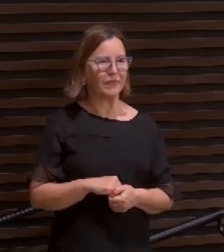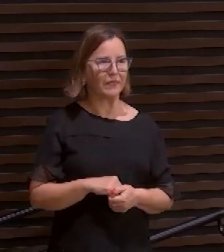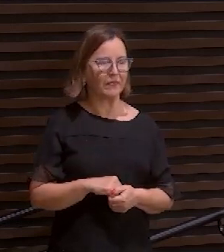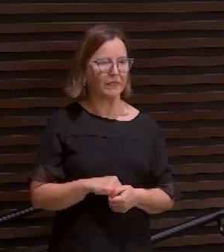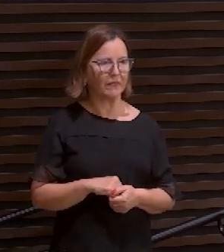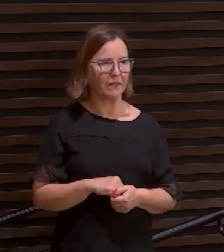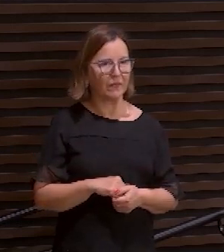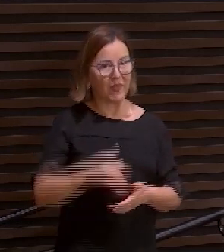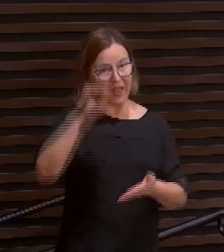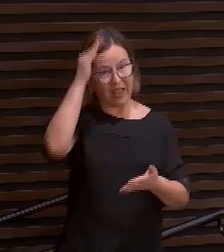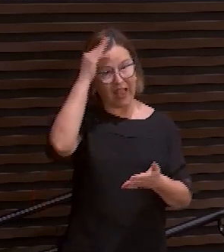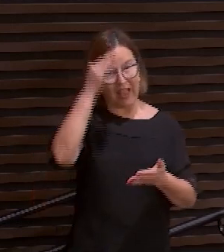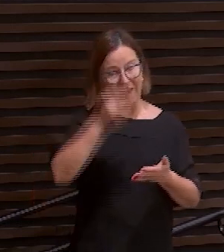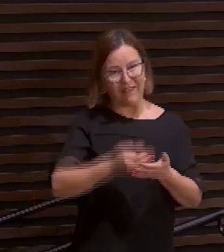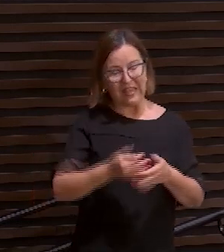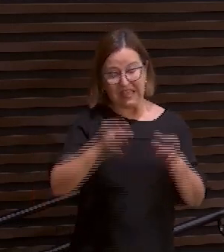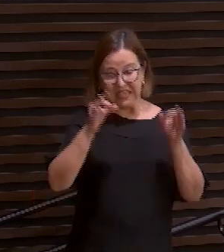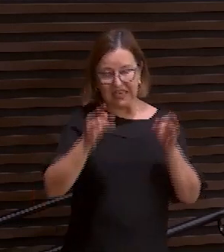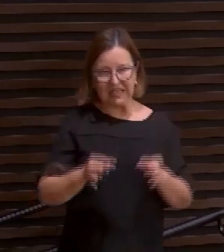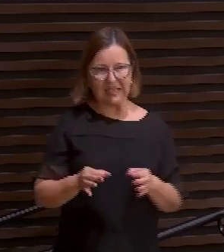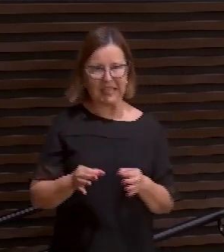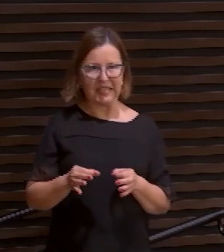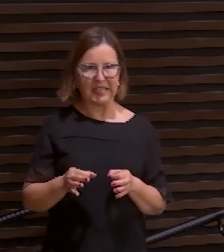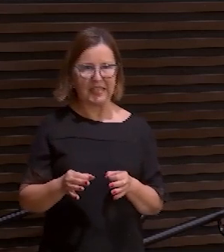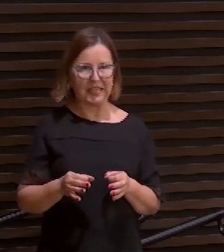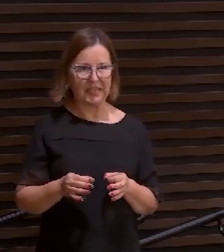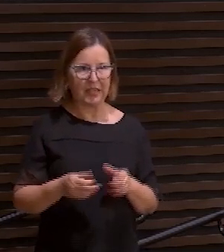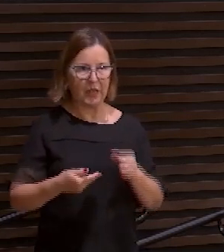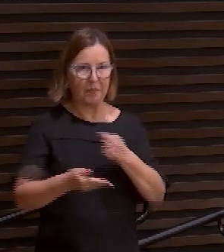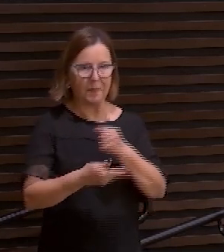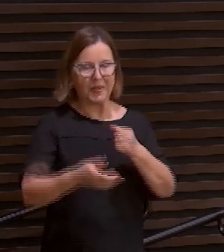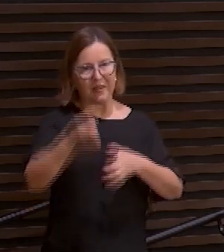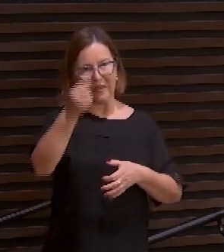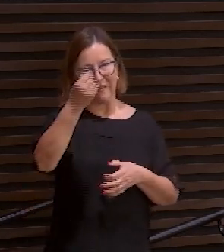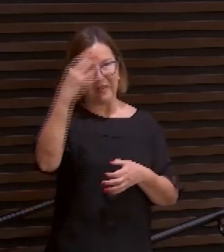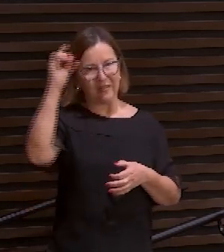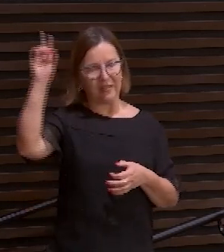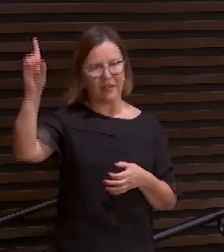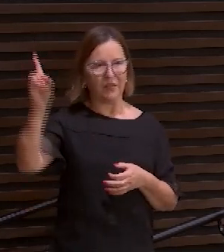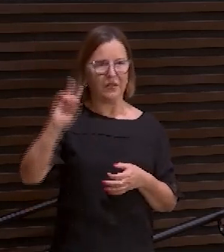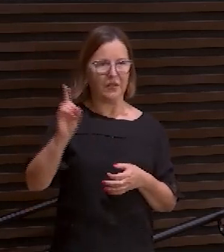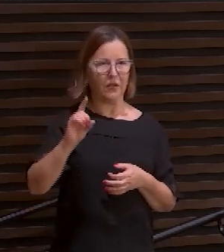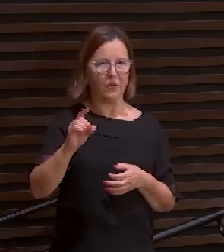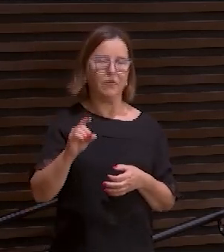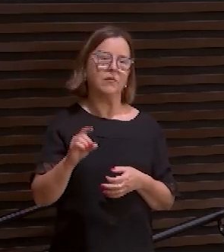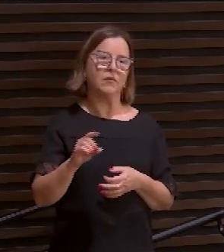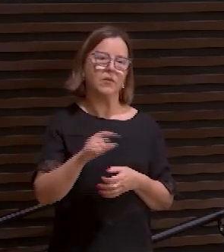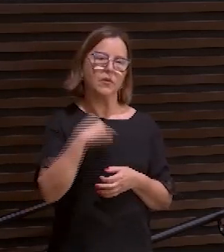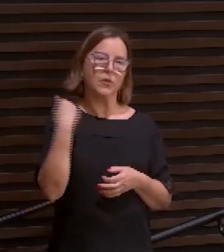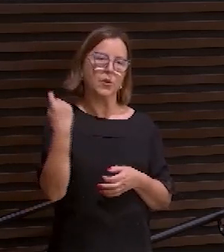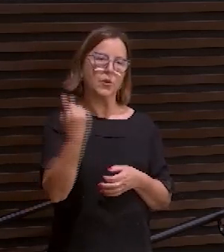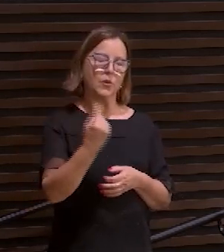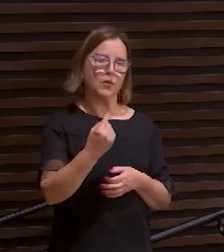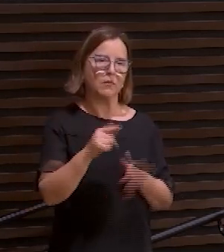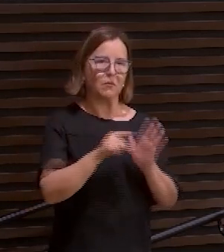A fé é uma convicção baseada na revelação de Deus e não nos nossos sentidos físicos podem